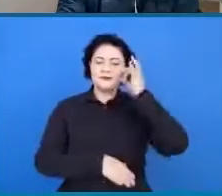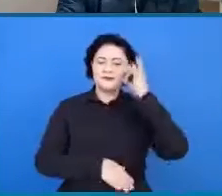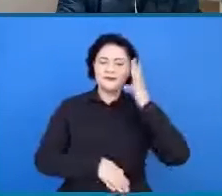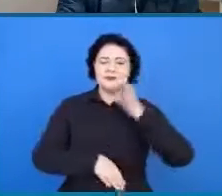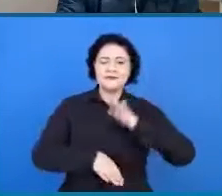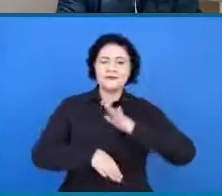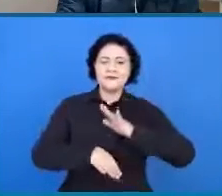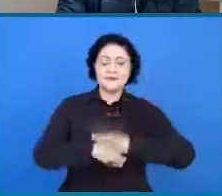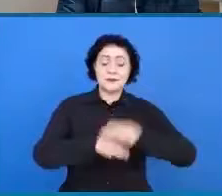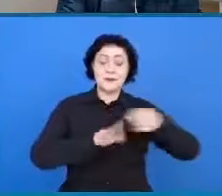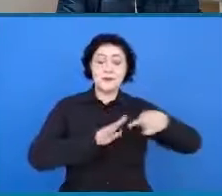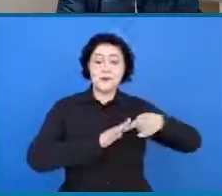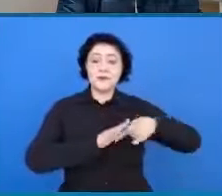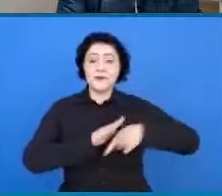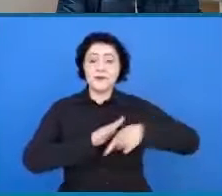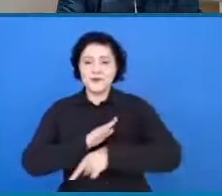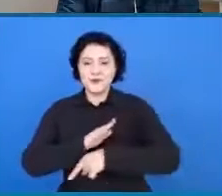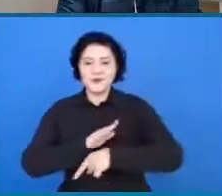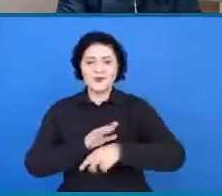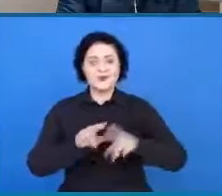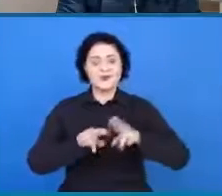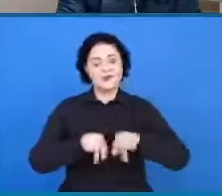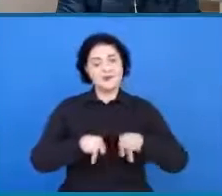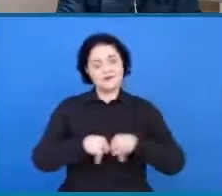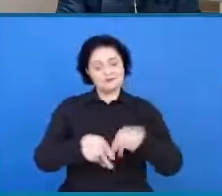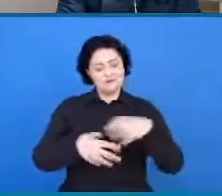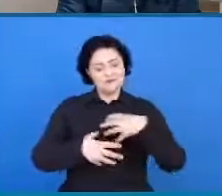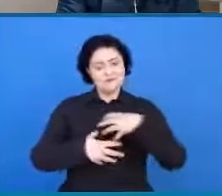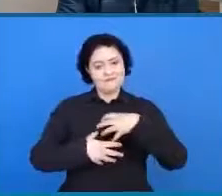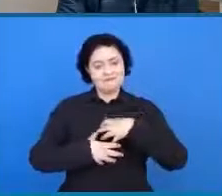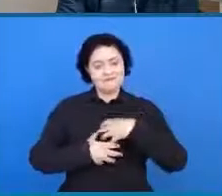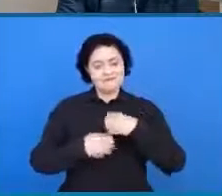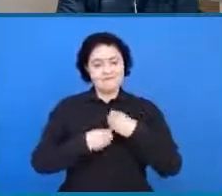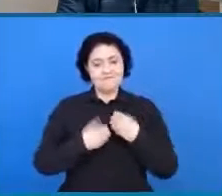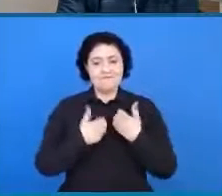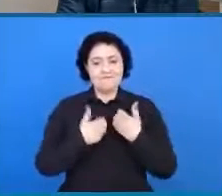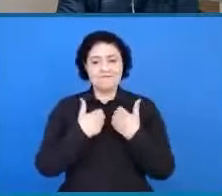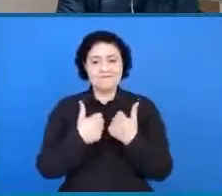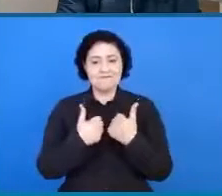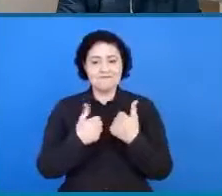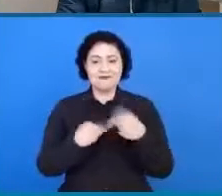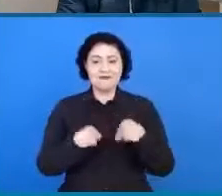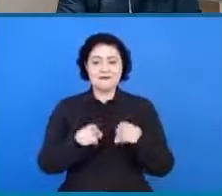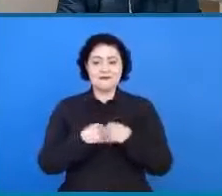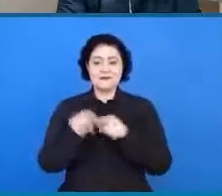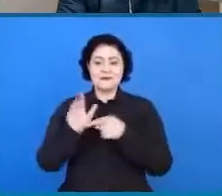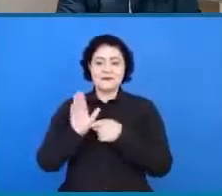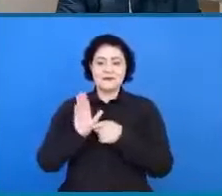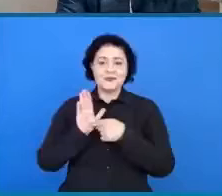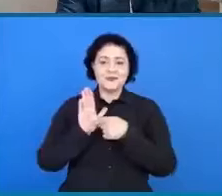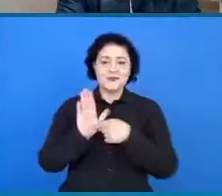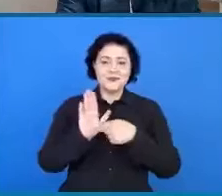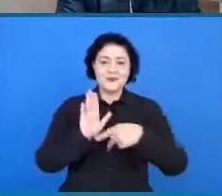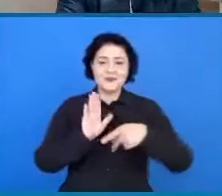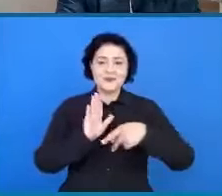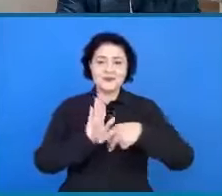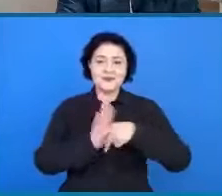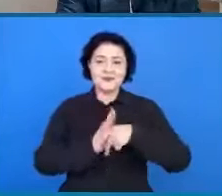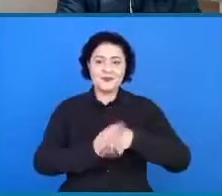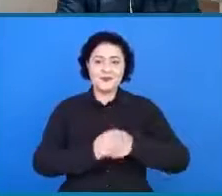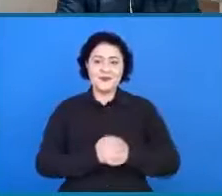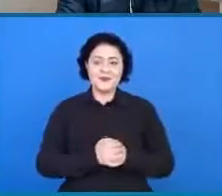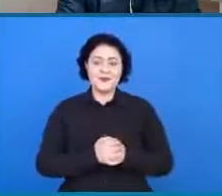é muito mais profundo e ele se sente muito bem e ela trazia a mensagem de que